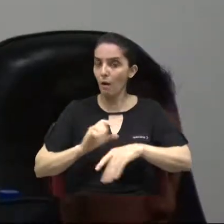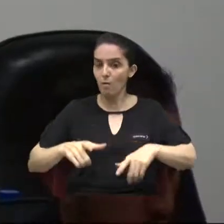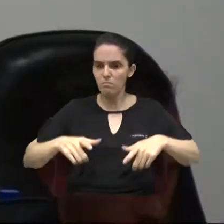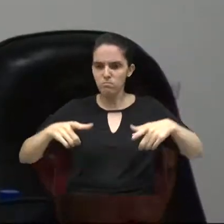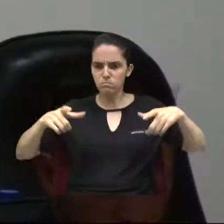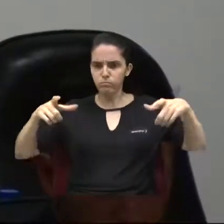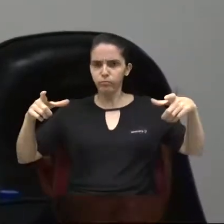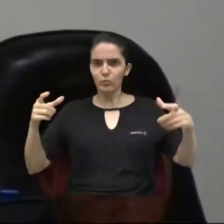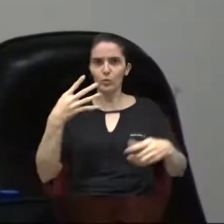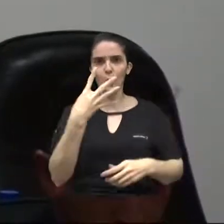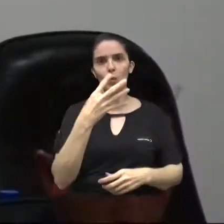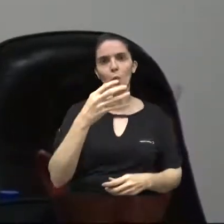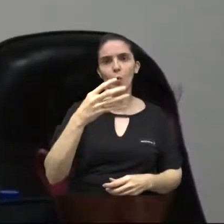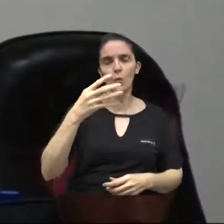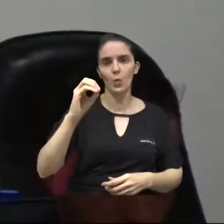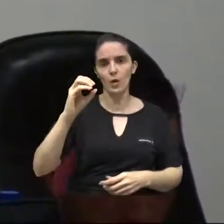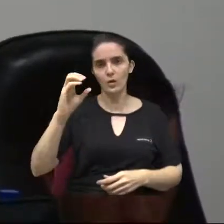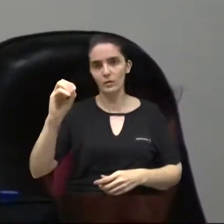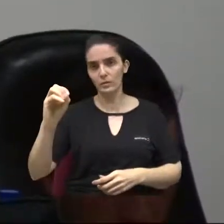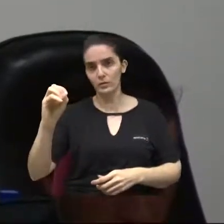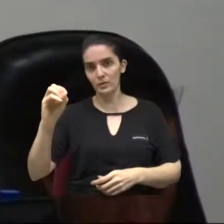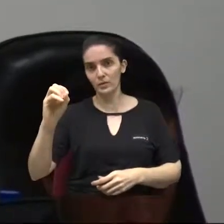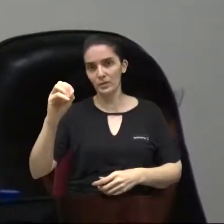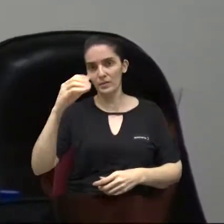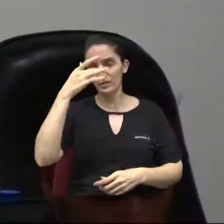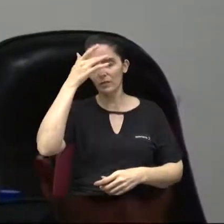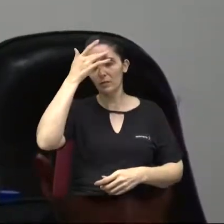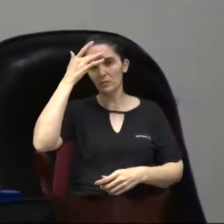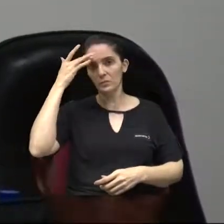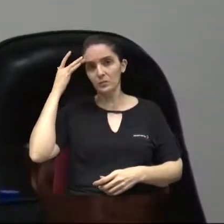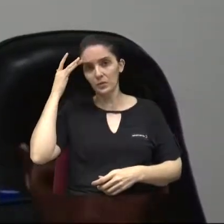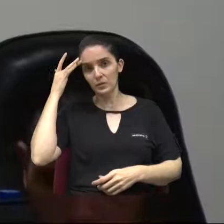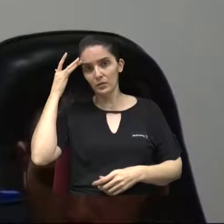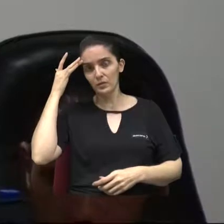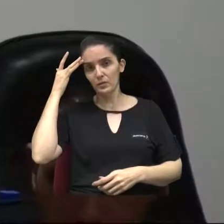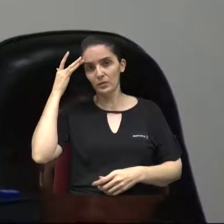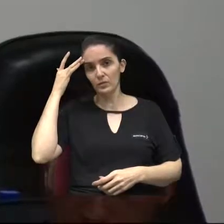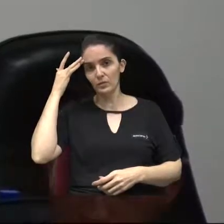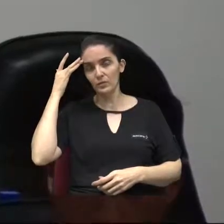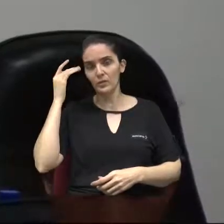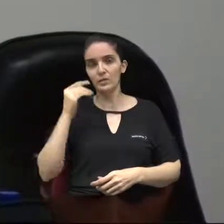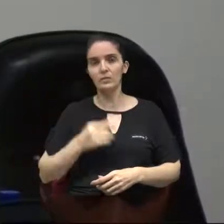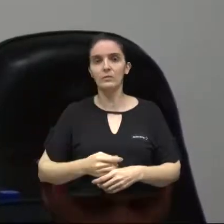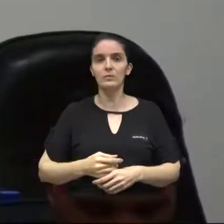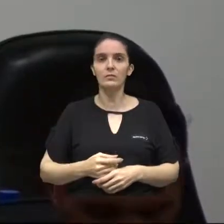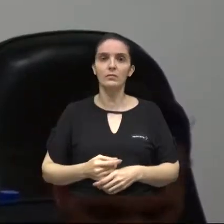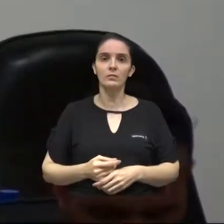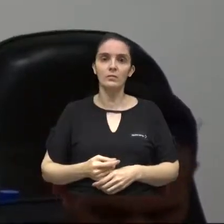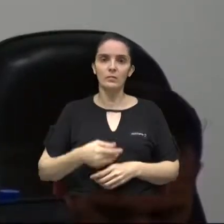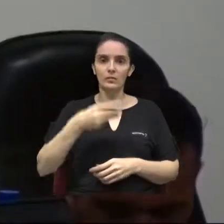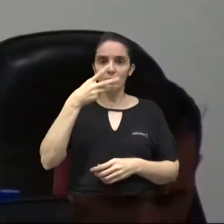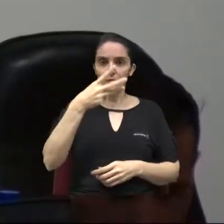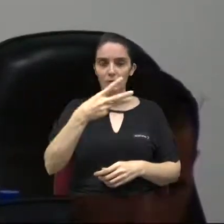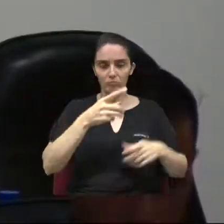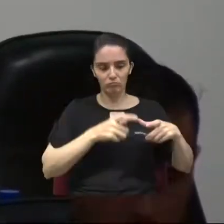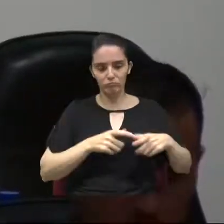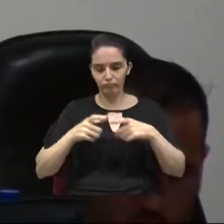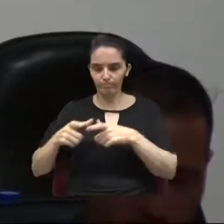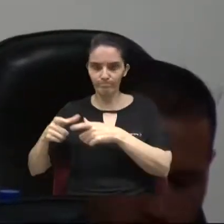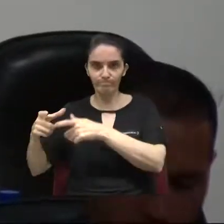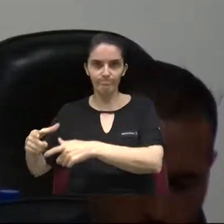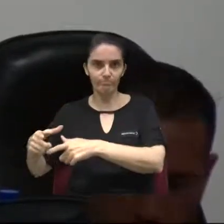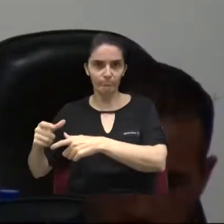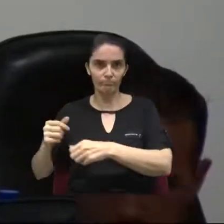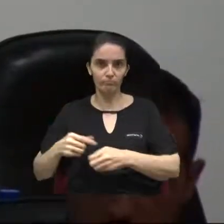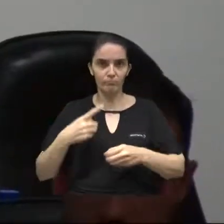Foram mais de 400 agentes públicos, no qual atingiu 3 instâncias municipais. E